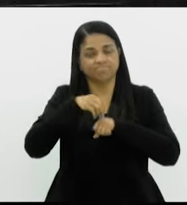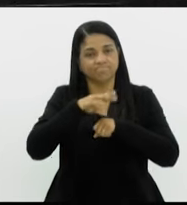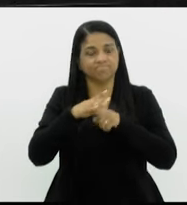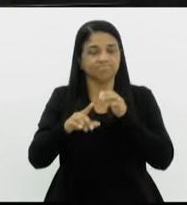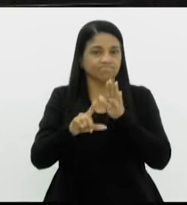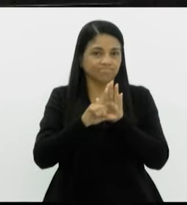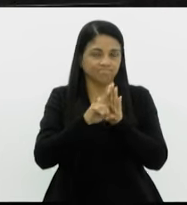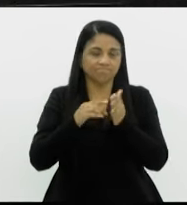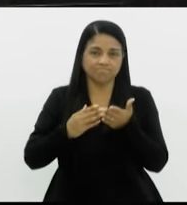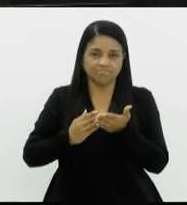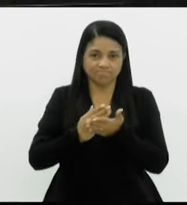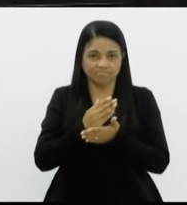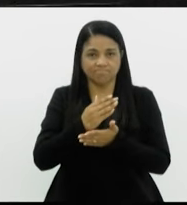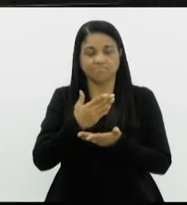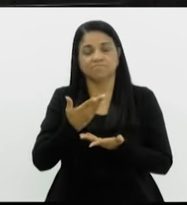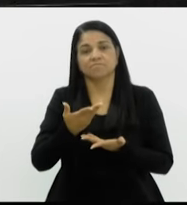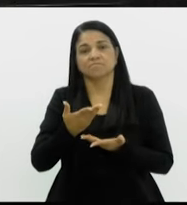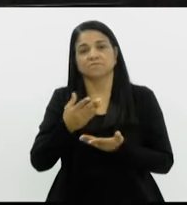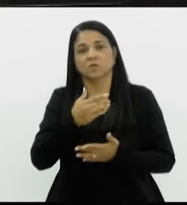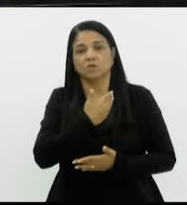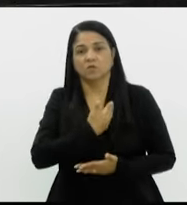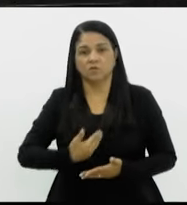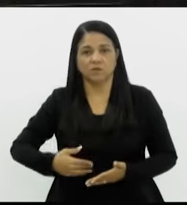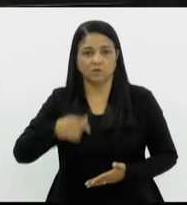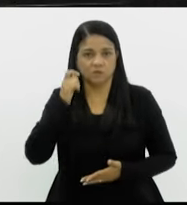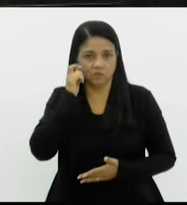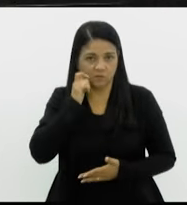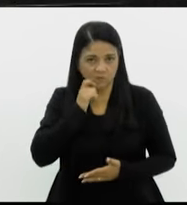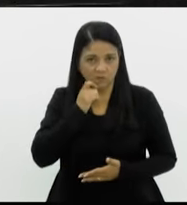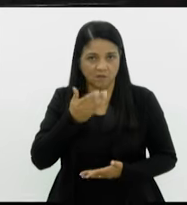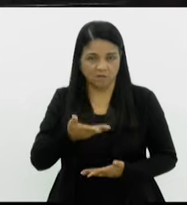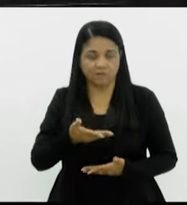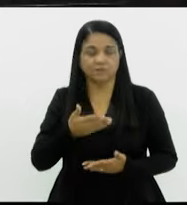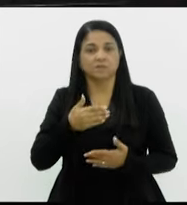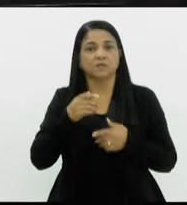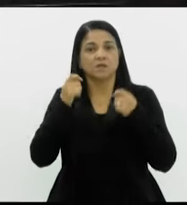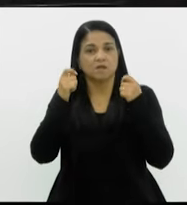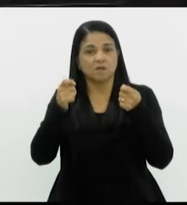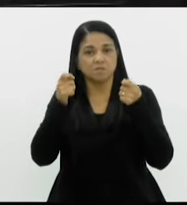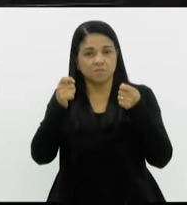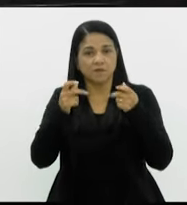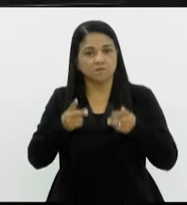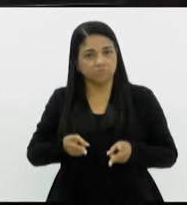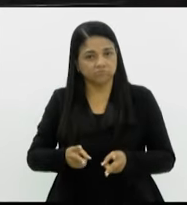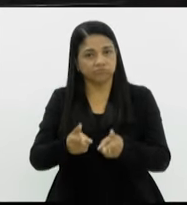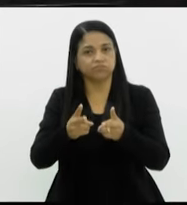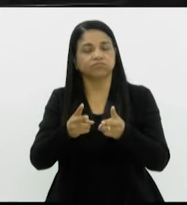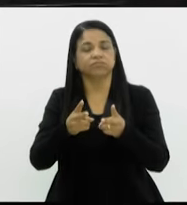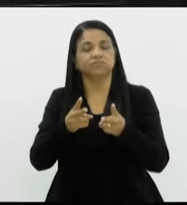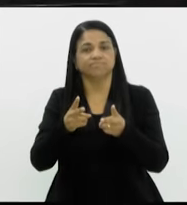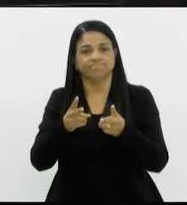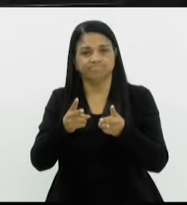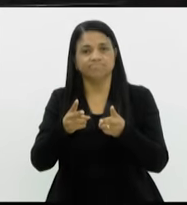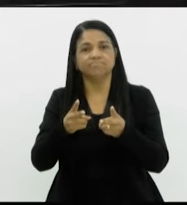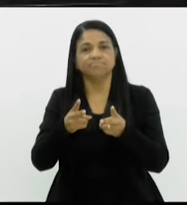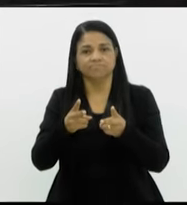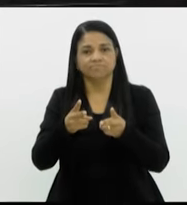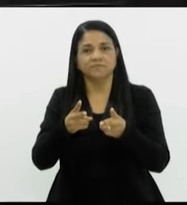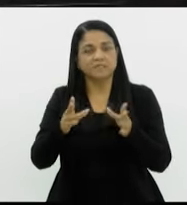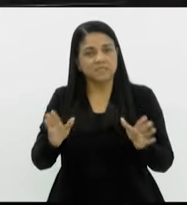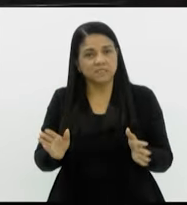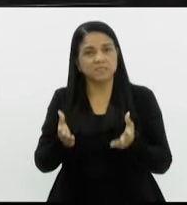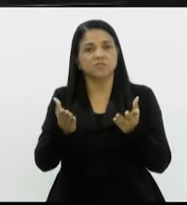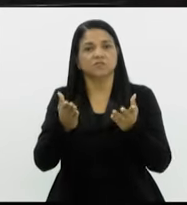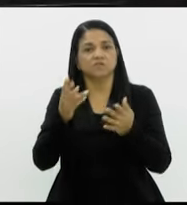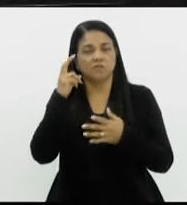essa indicação que nós fazemos ao governador do Estado, justamente para que campanhas permanentes possam ser realizadas e um incentivo